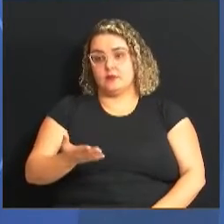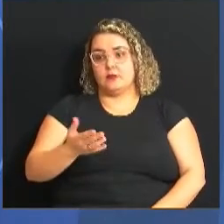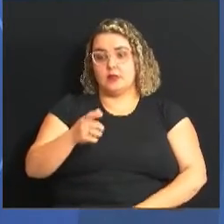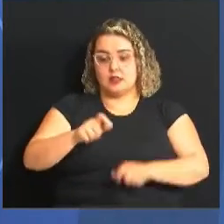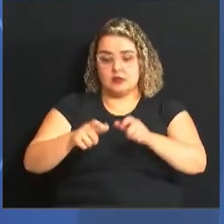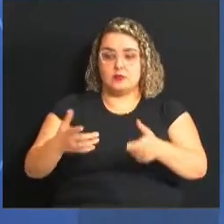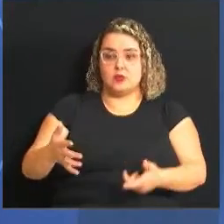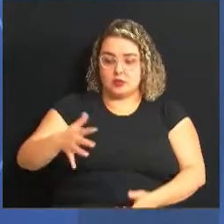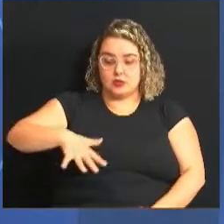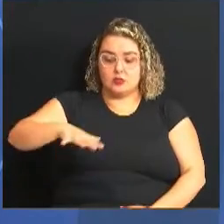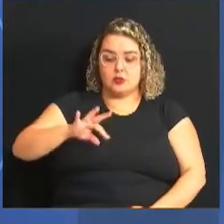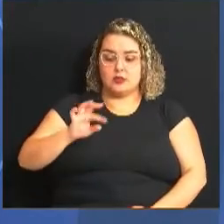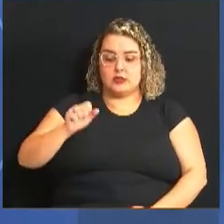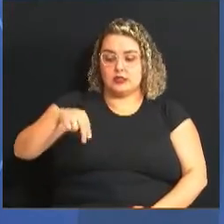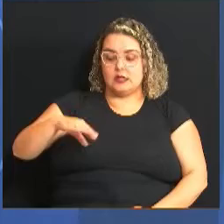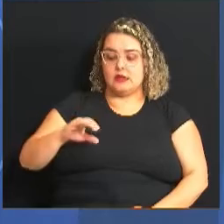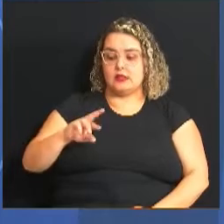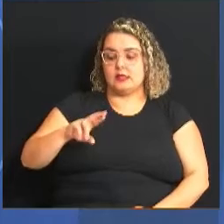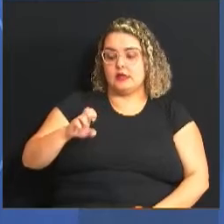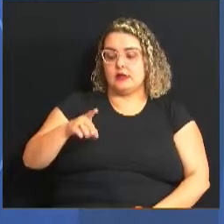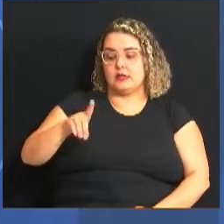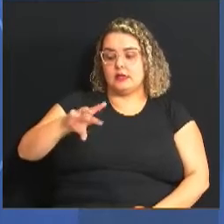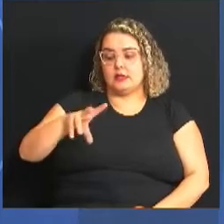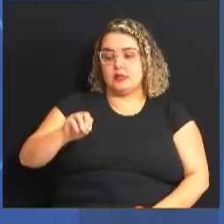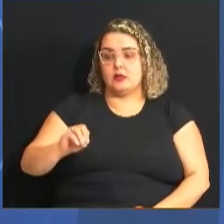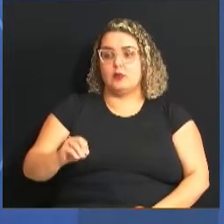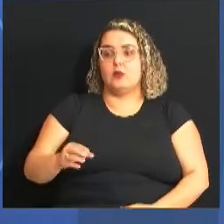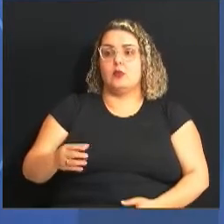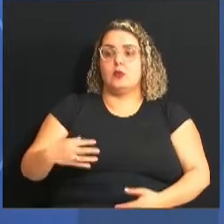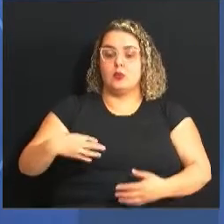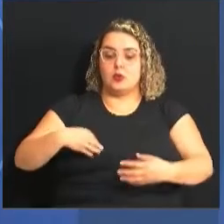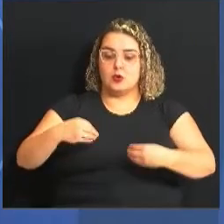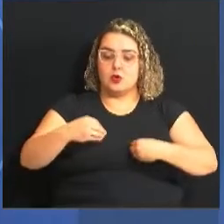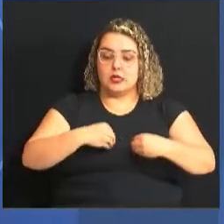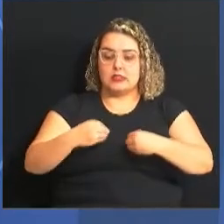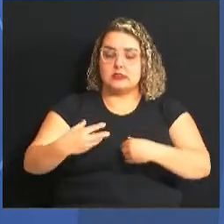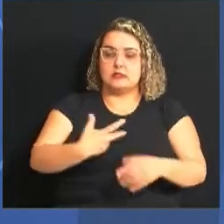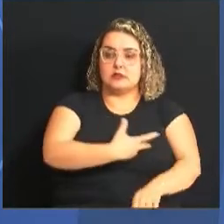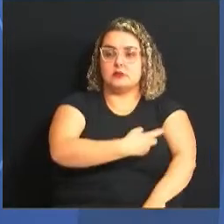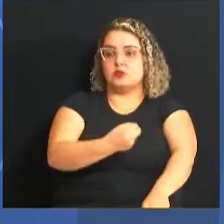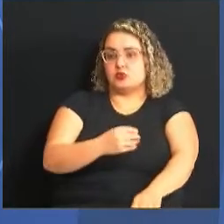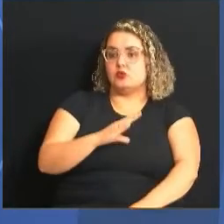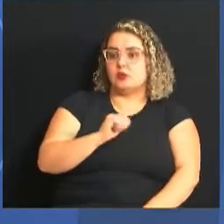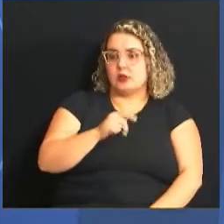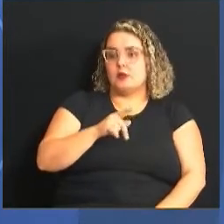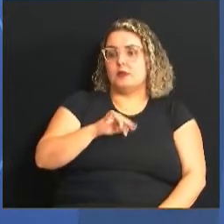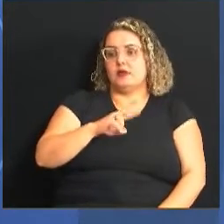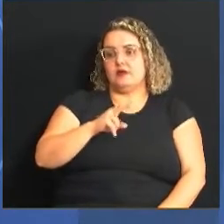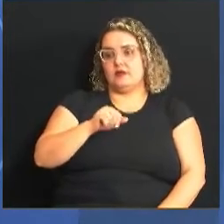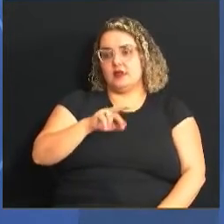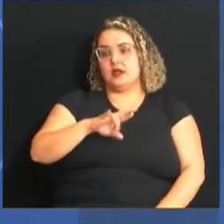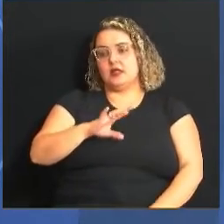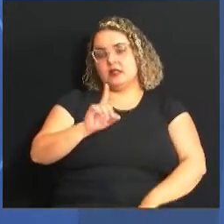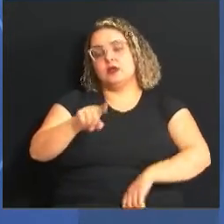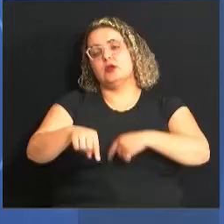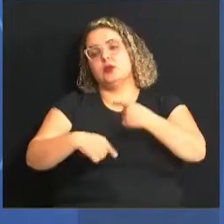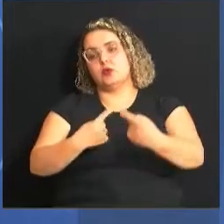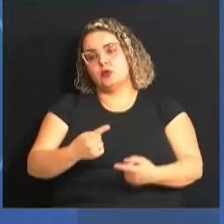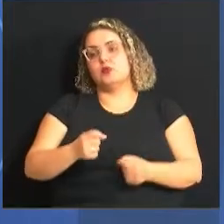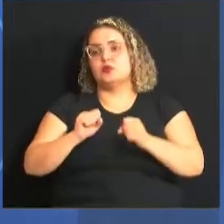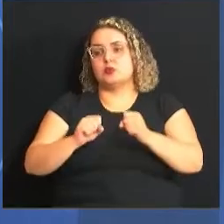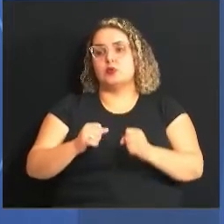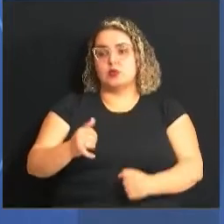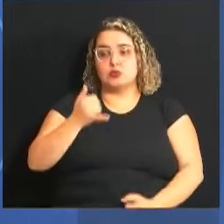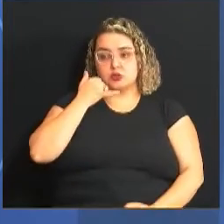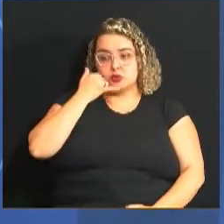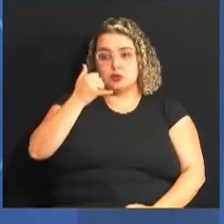da região do Tancredão. Coleta de exames no CS do Capivari também e outros procedimentos aí, você pode entrar em contato